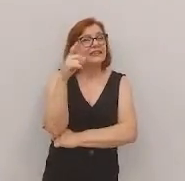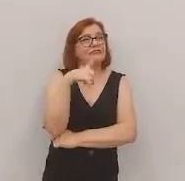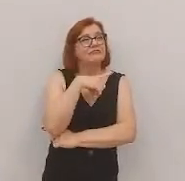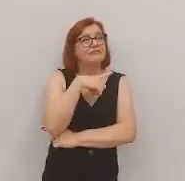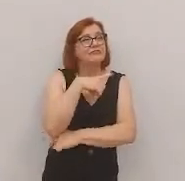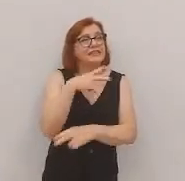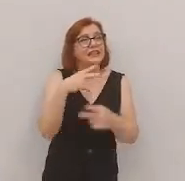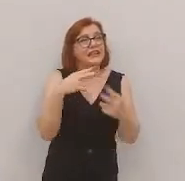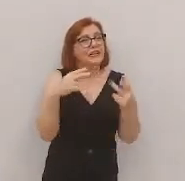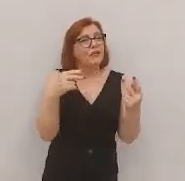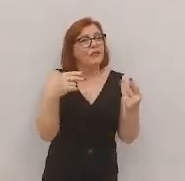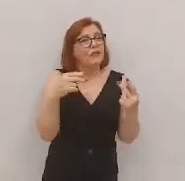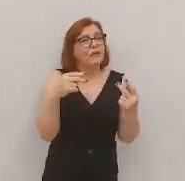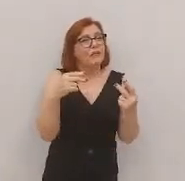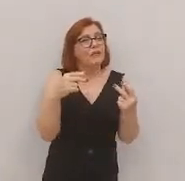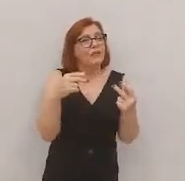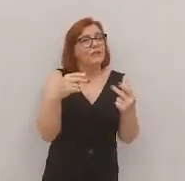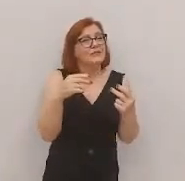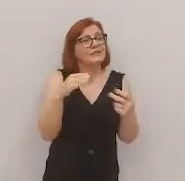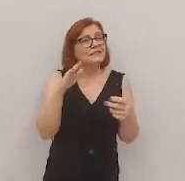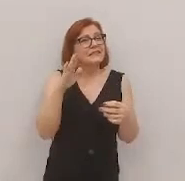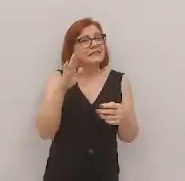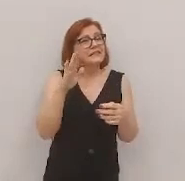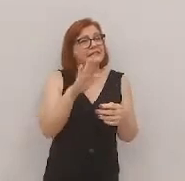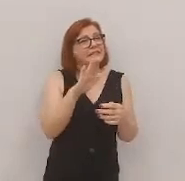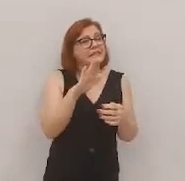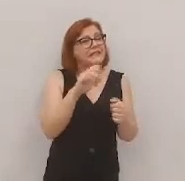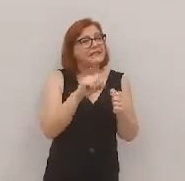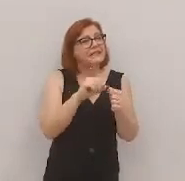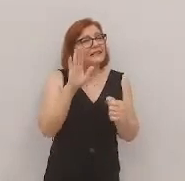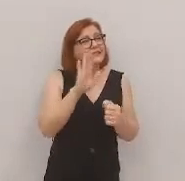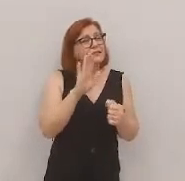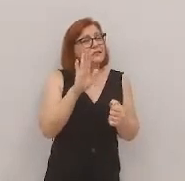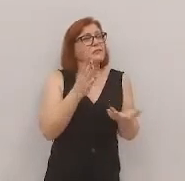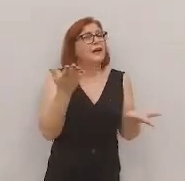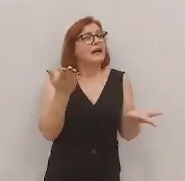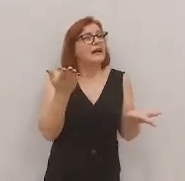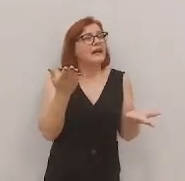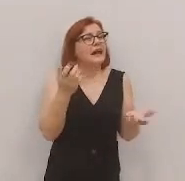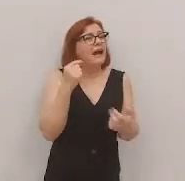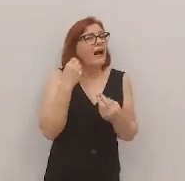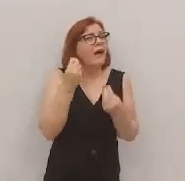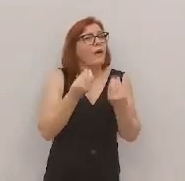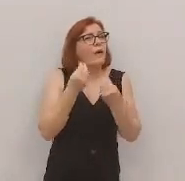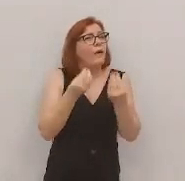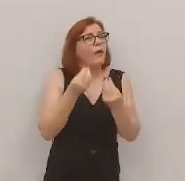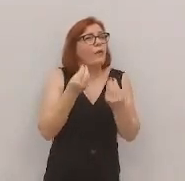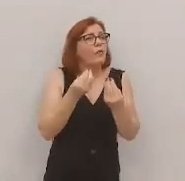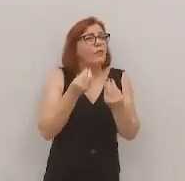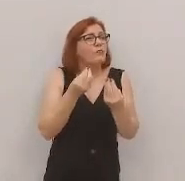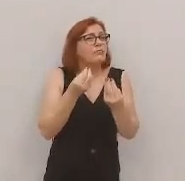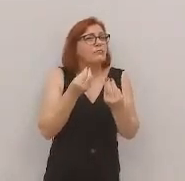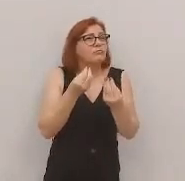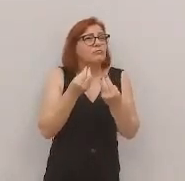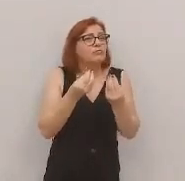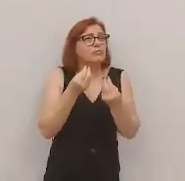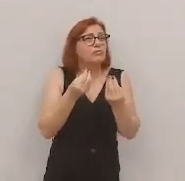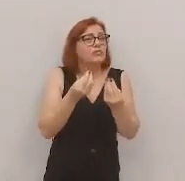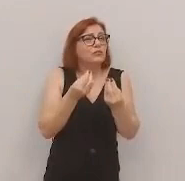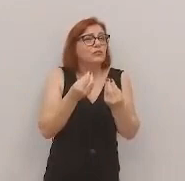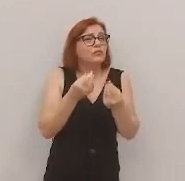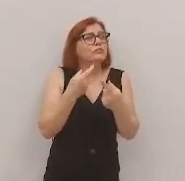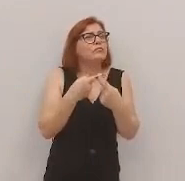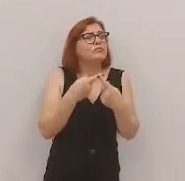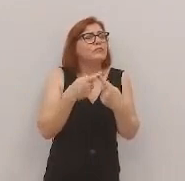impede ele de fazer essa situação? Será que ele fica indefeso de fazer